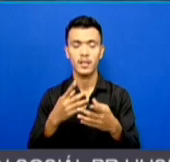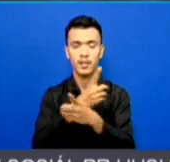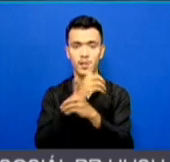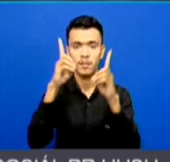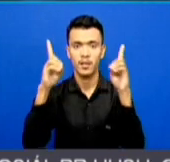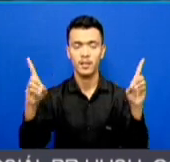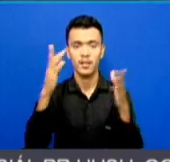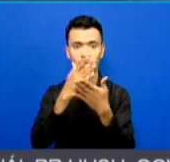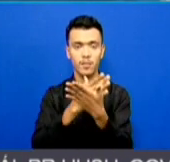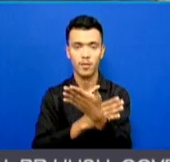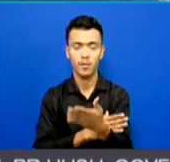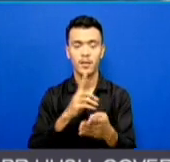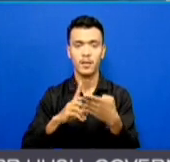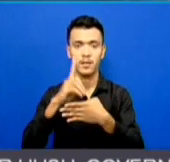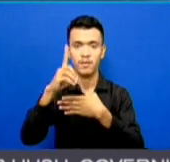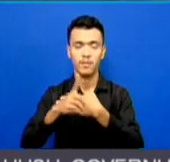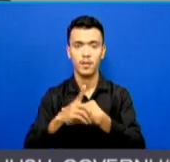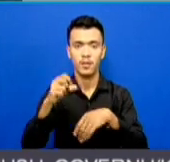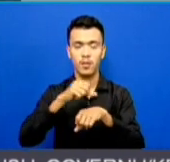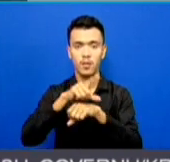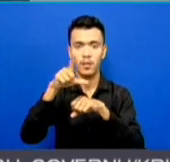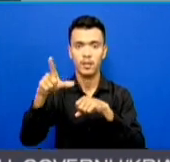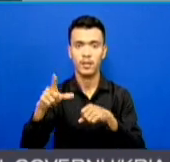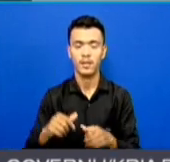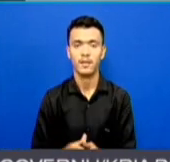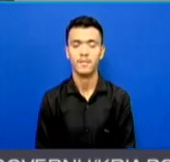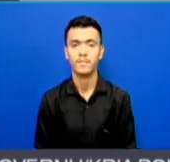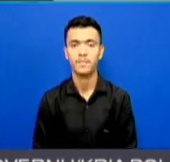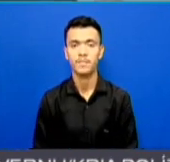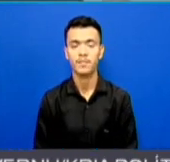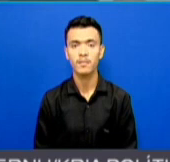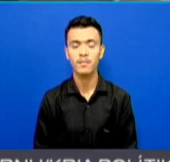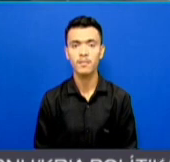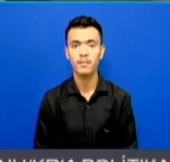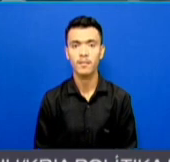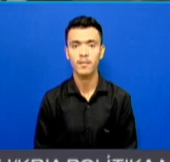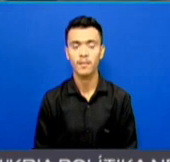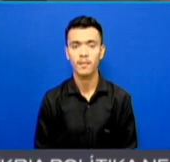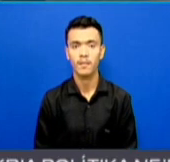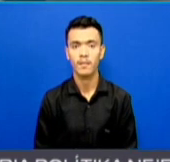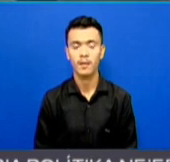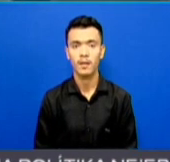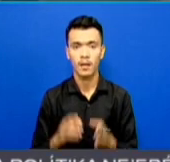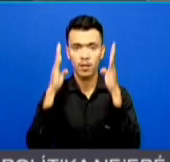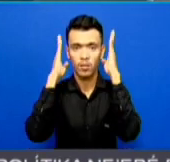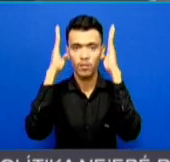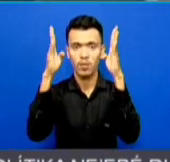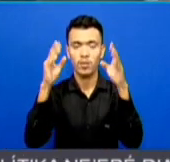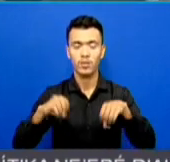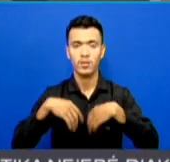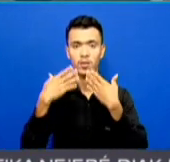democracia no promove desenvolvimento local. Caucus colabora com o Plan Internacional, realiza. A tu focus liu o insight